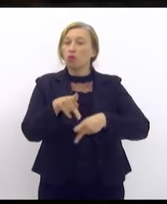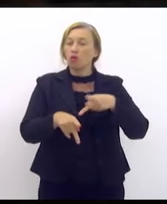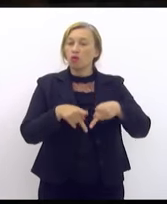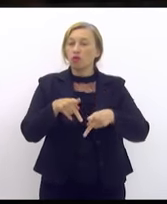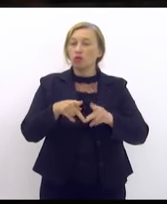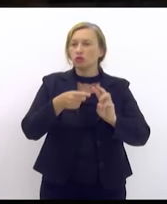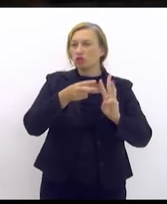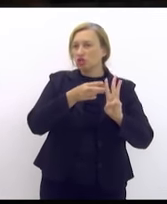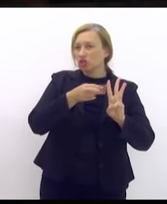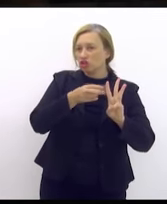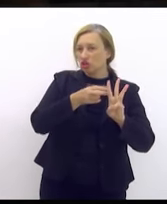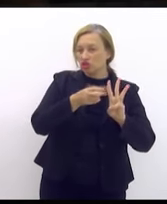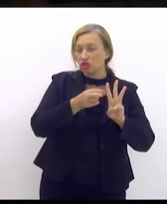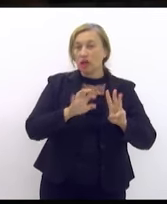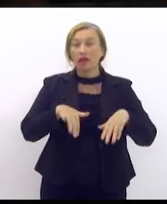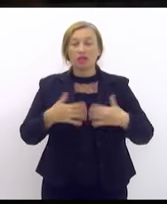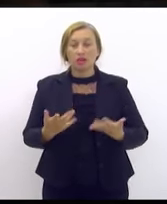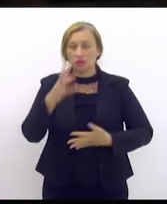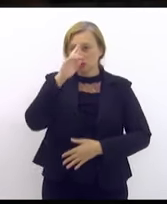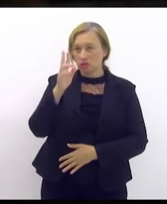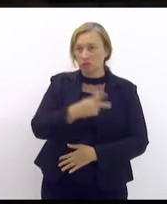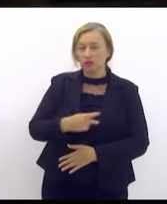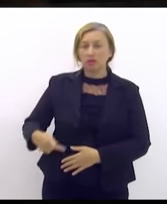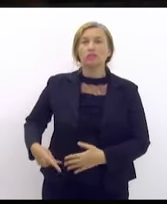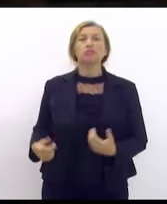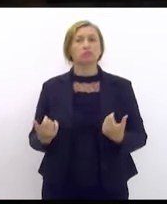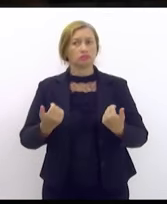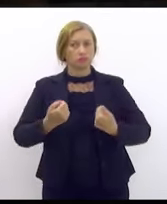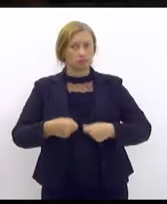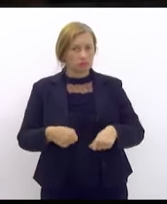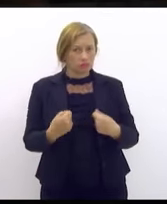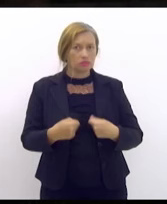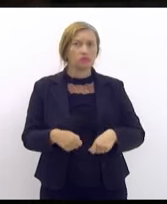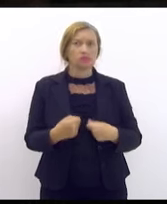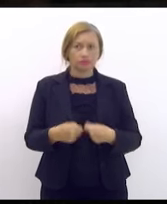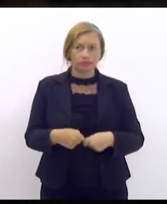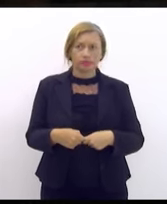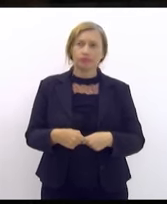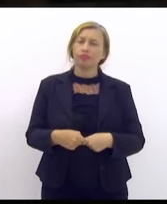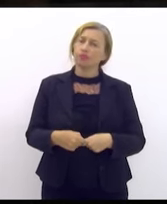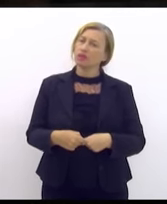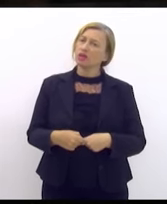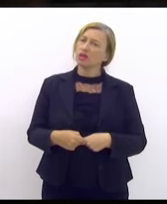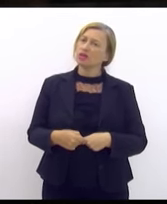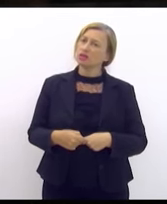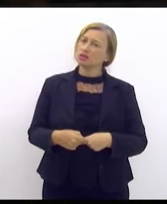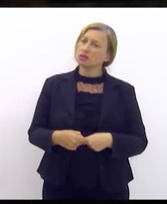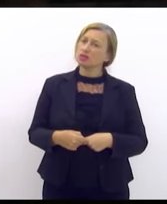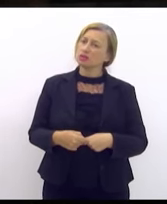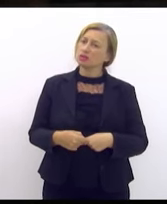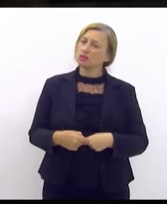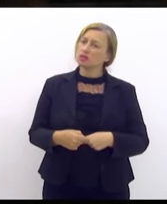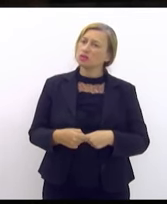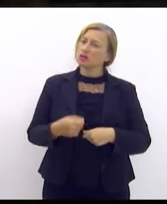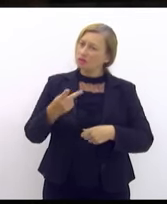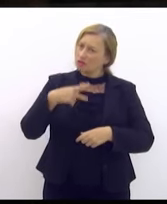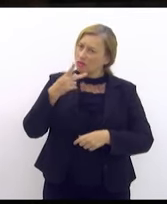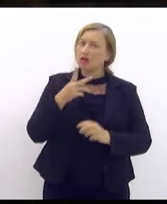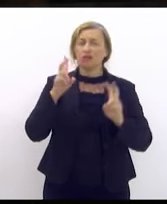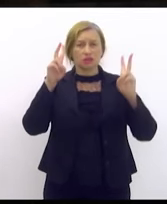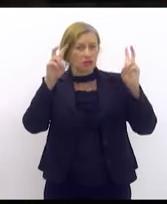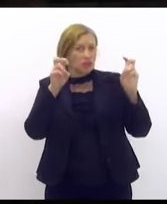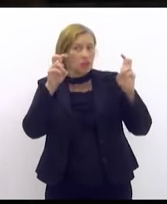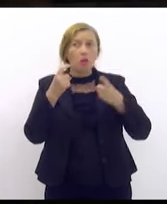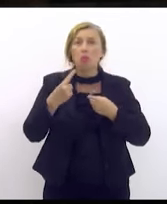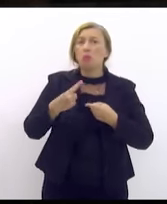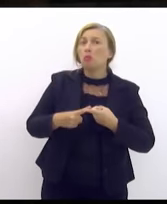indígena então senhor presidente é necessário que a gente reverbere esse tema né